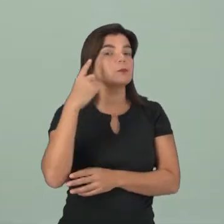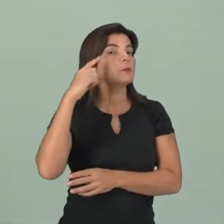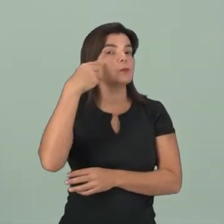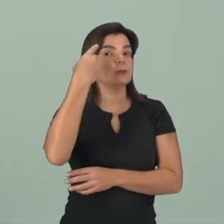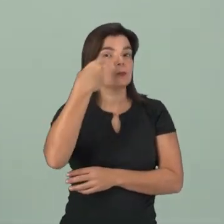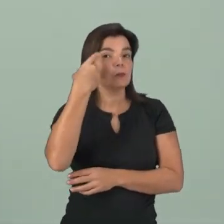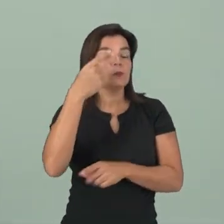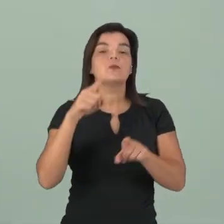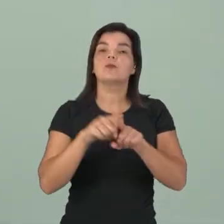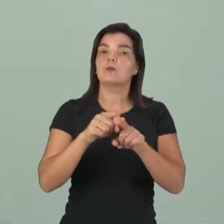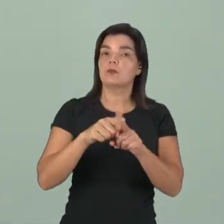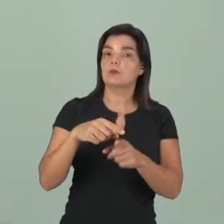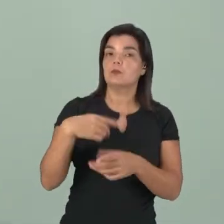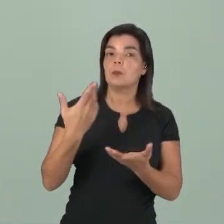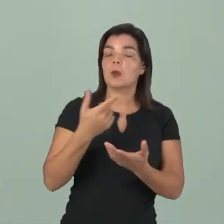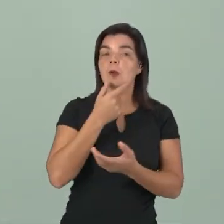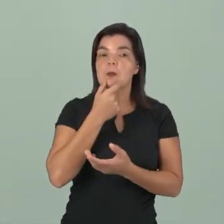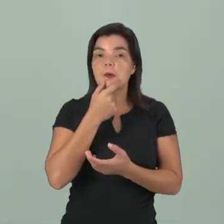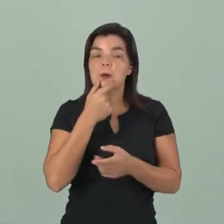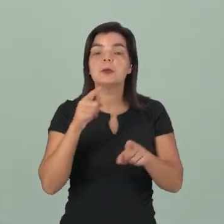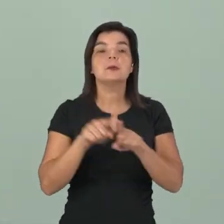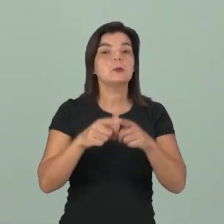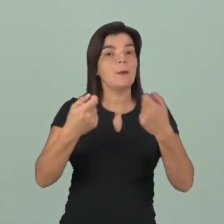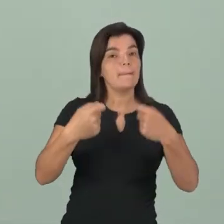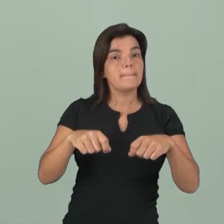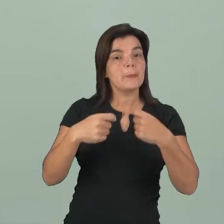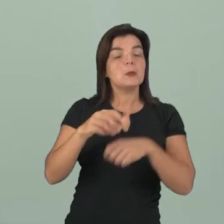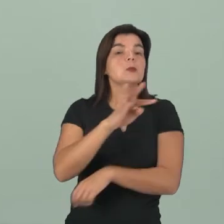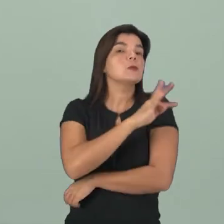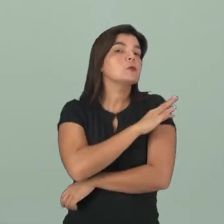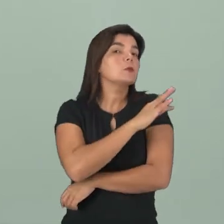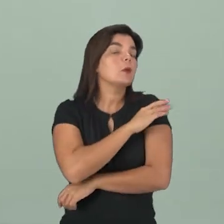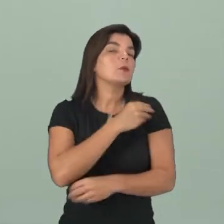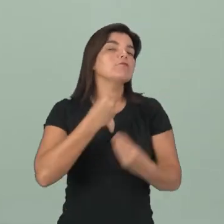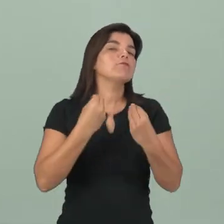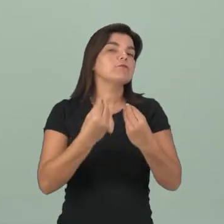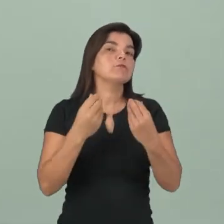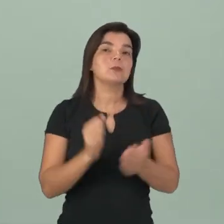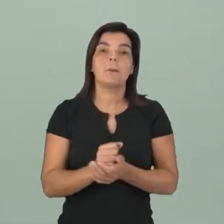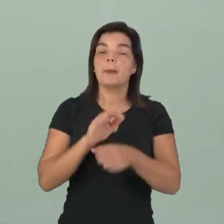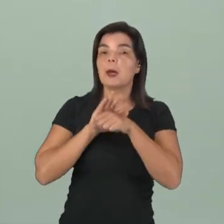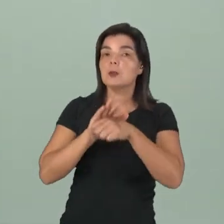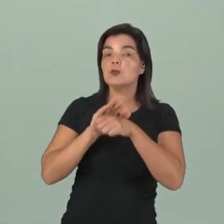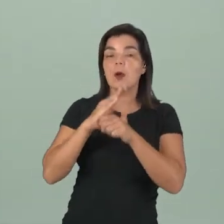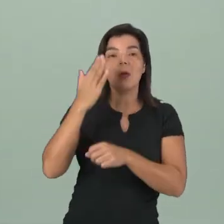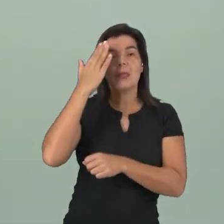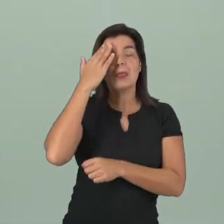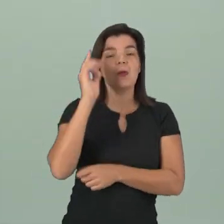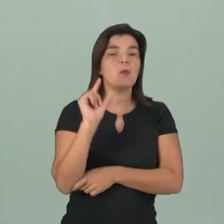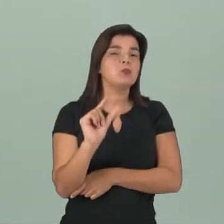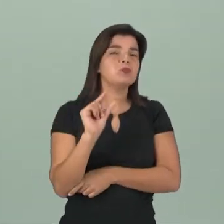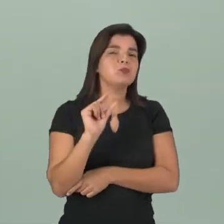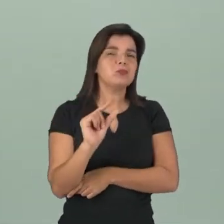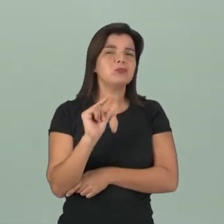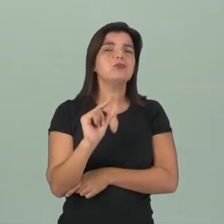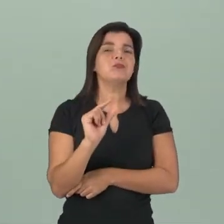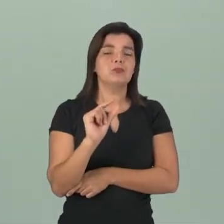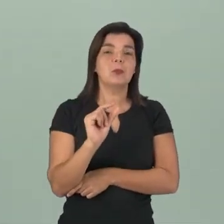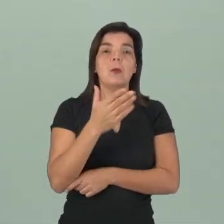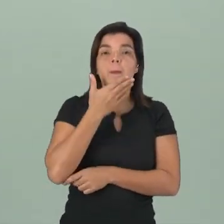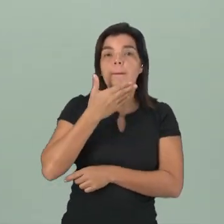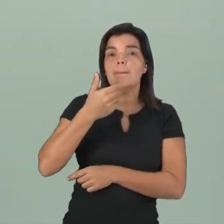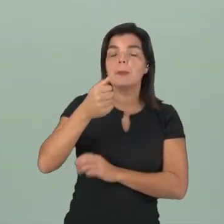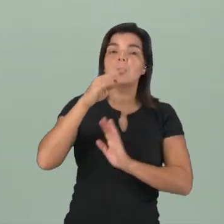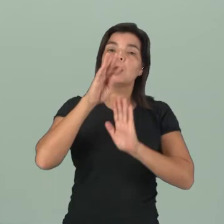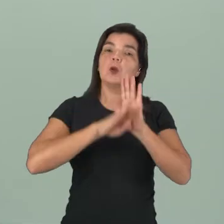inglês, espanhol, francês, você precisa dessas técnicas para quê? Para ajudar você a compreender um pouco ali, né,